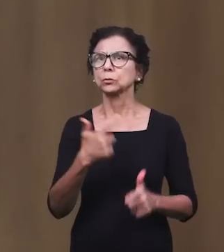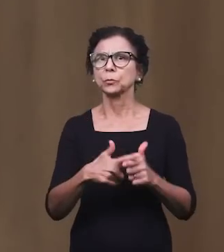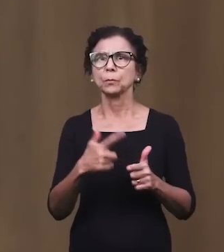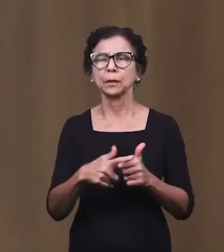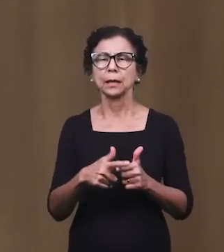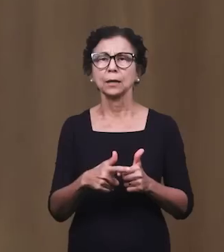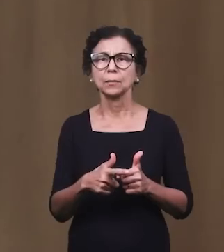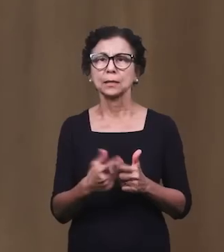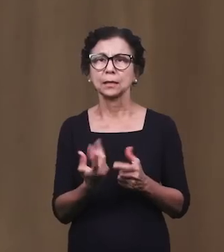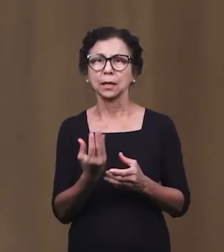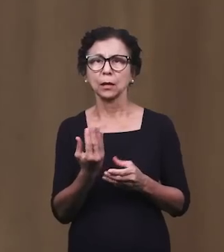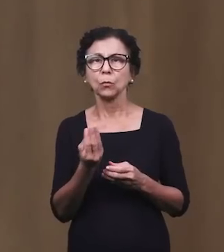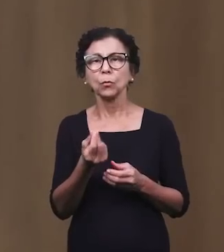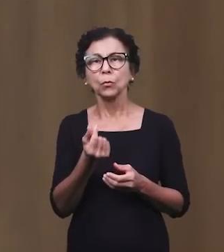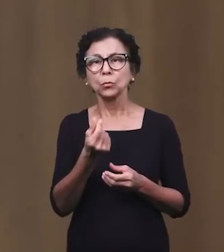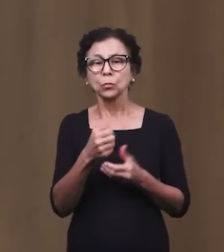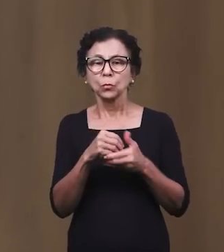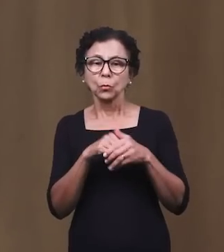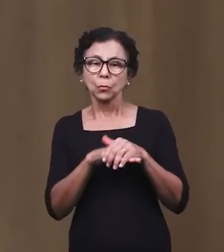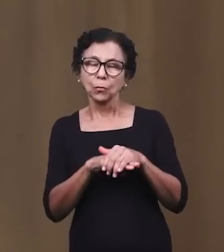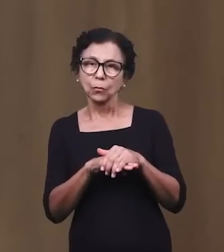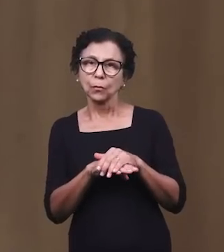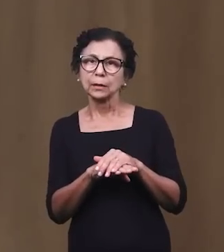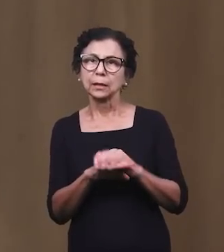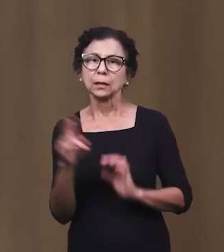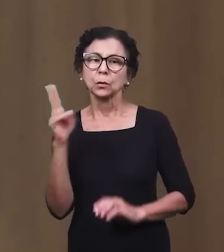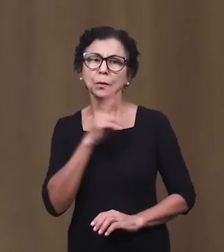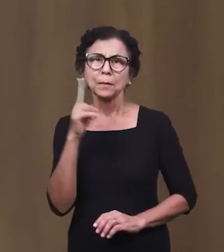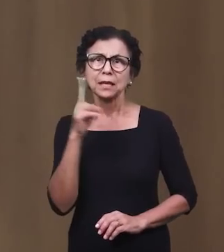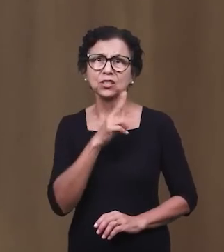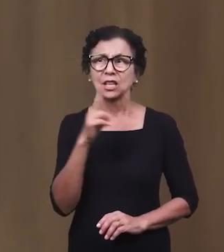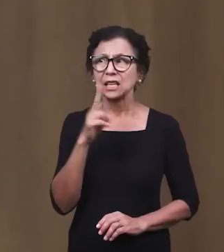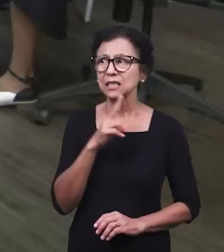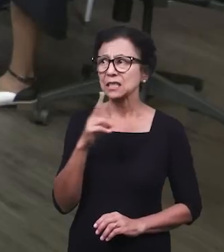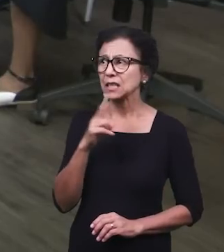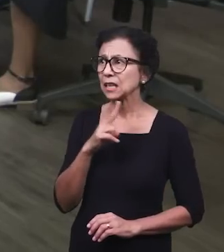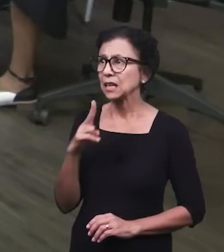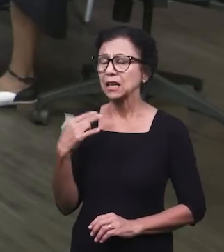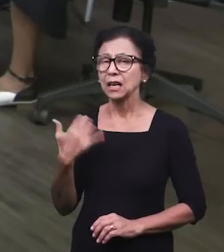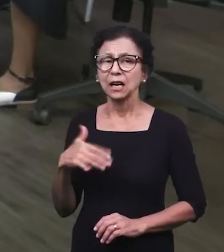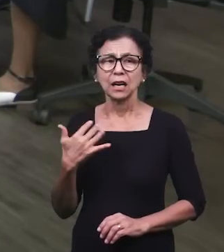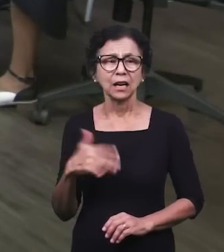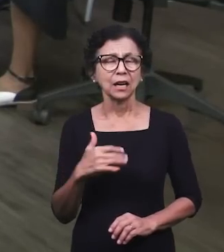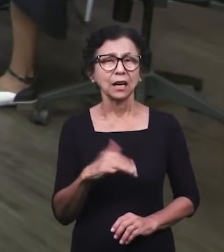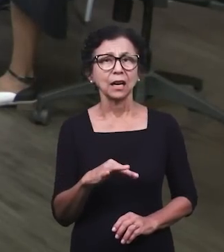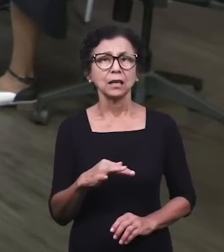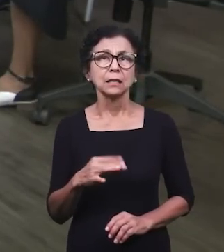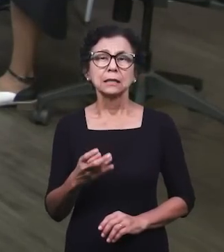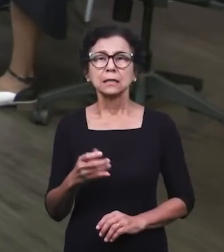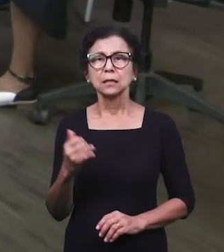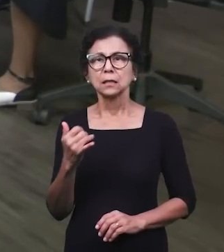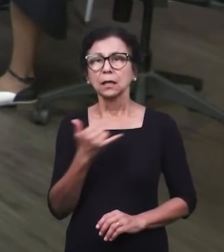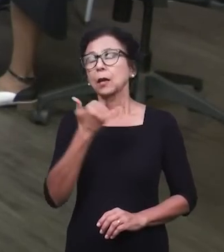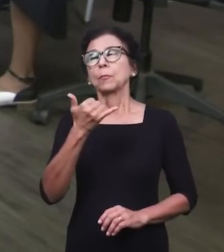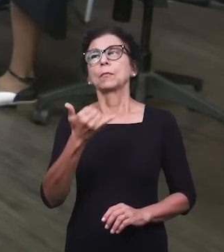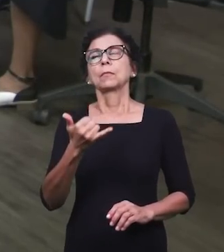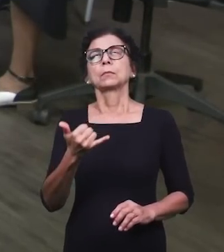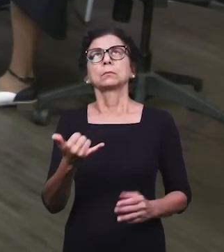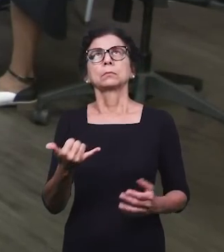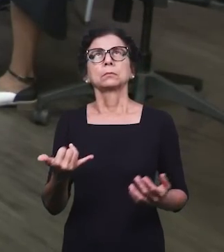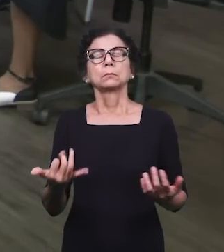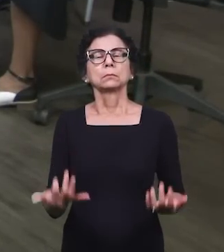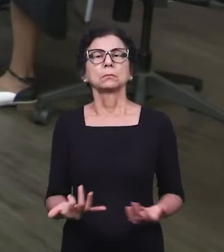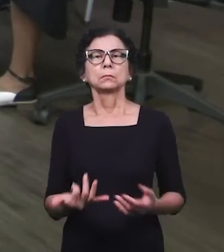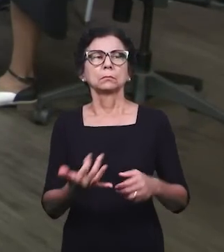casada. Essa reserva emergencial, o próprio nome diz, é uma reserva caso aconteça alguma calamidade,